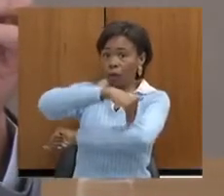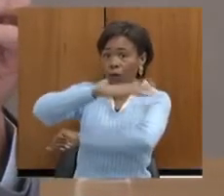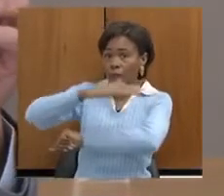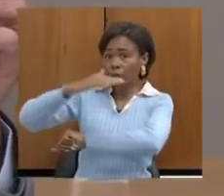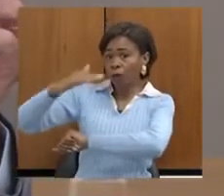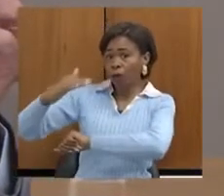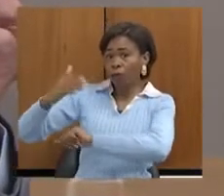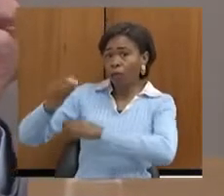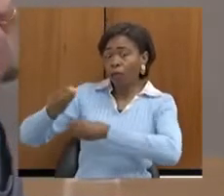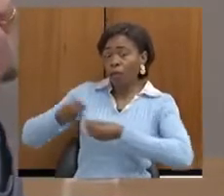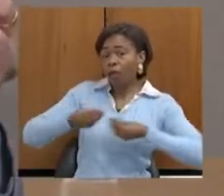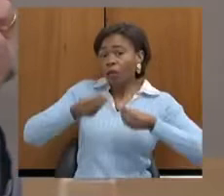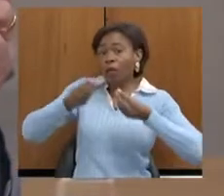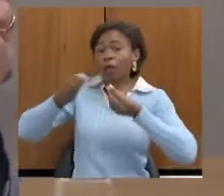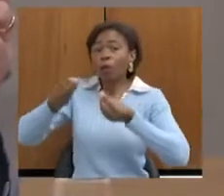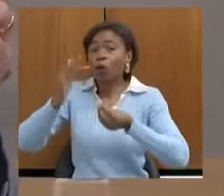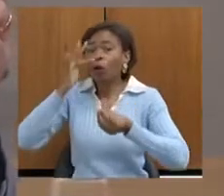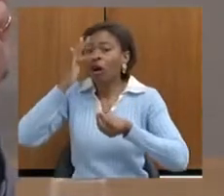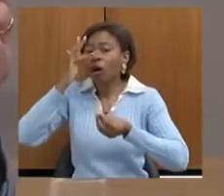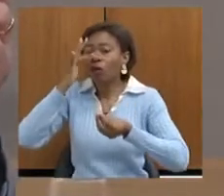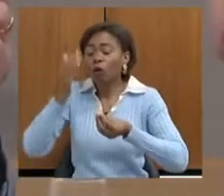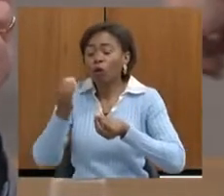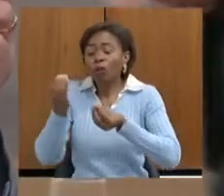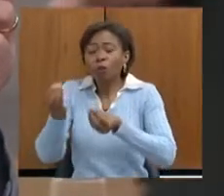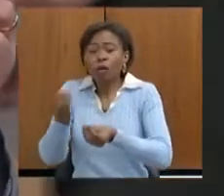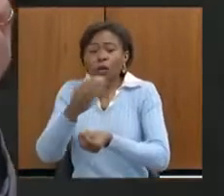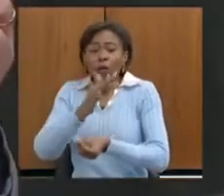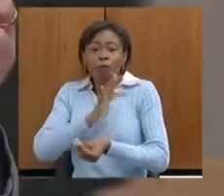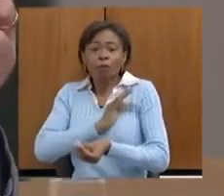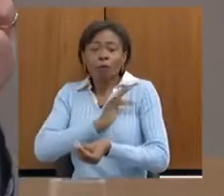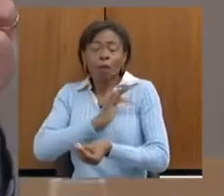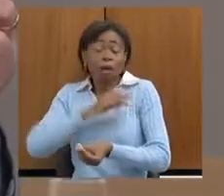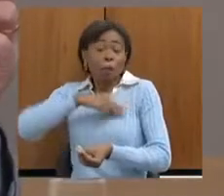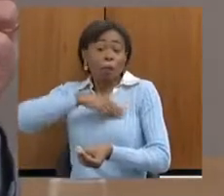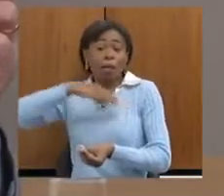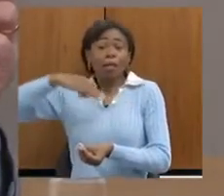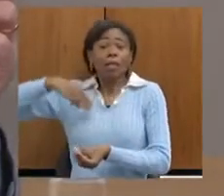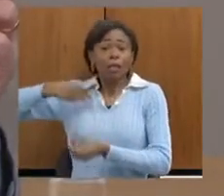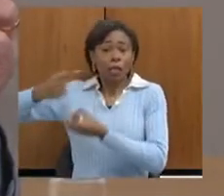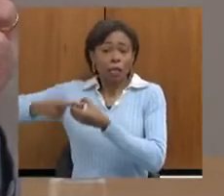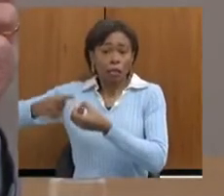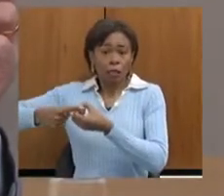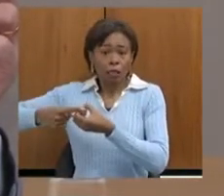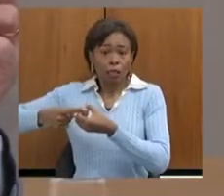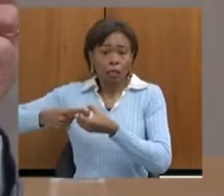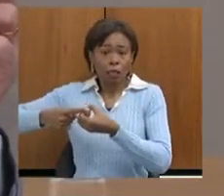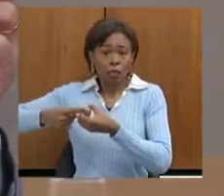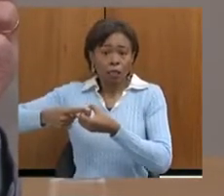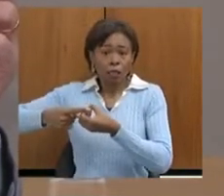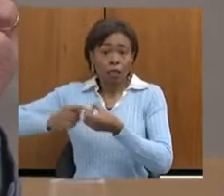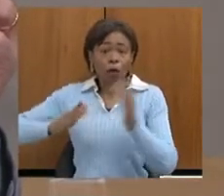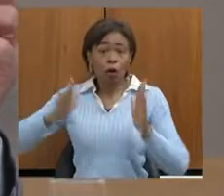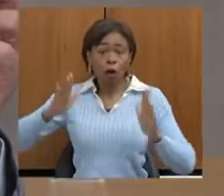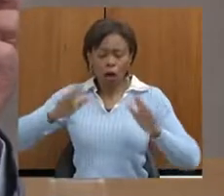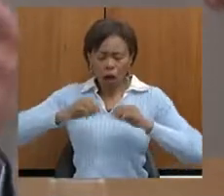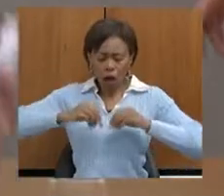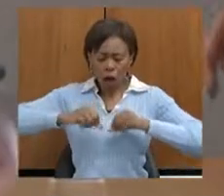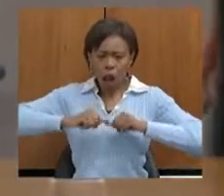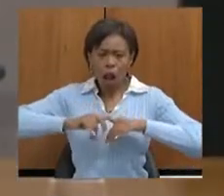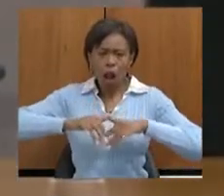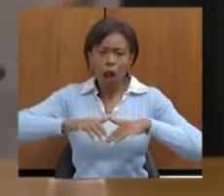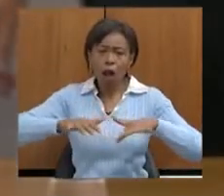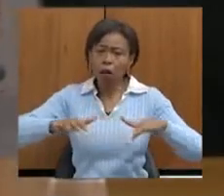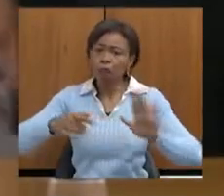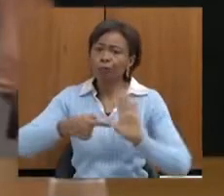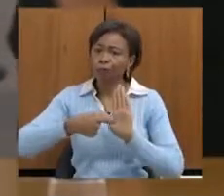entregar uma flor para Mariana no meio da lama e simbolizam crime que foi acontecido Os Dois crimes isso não pode